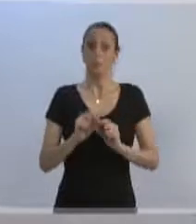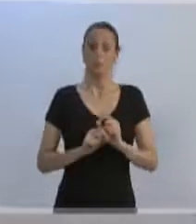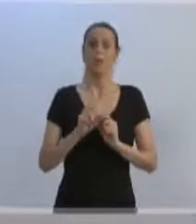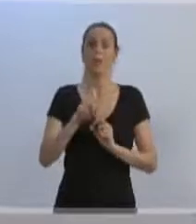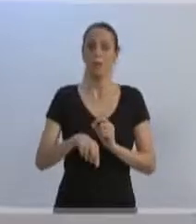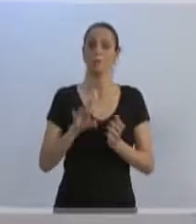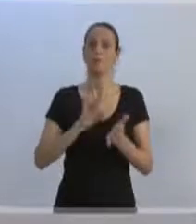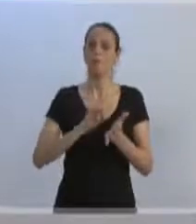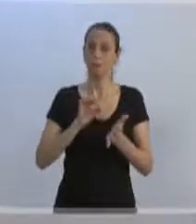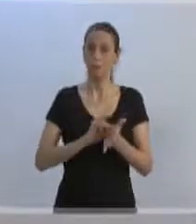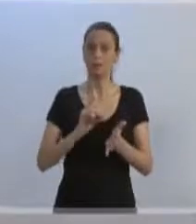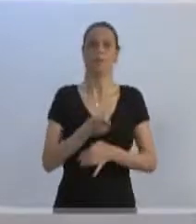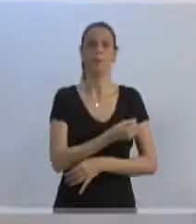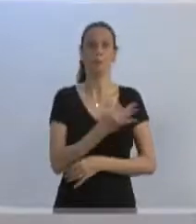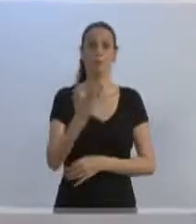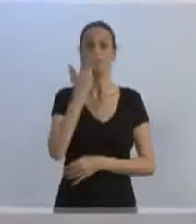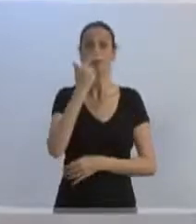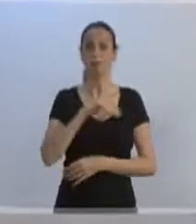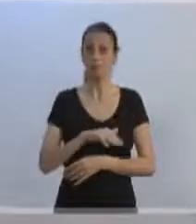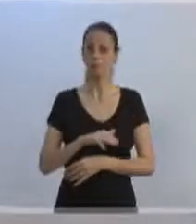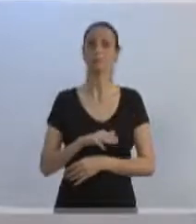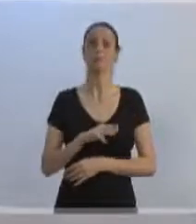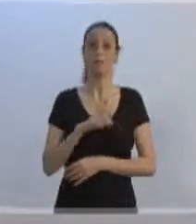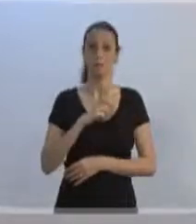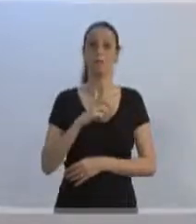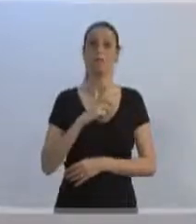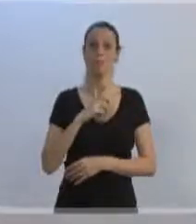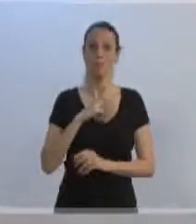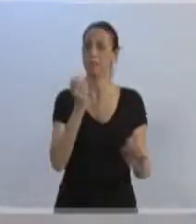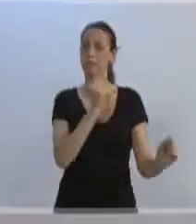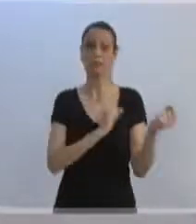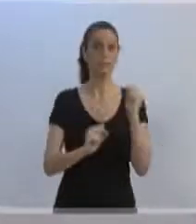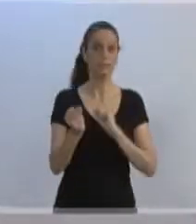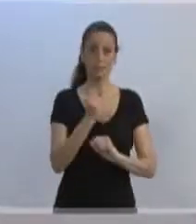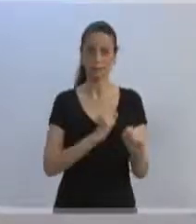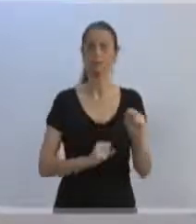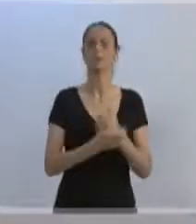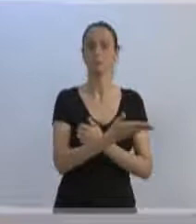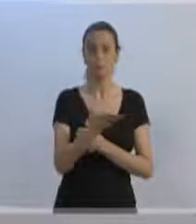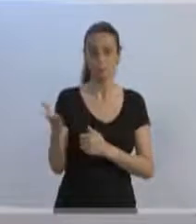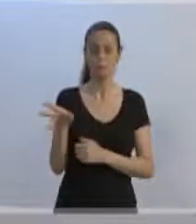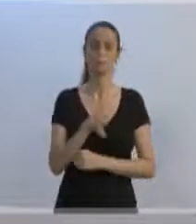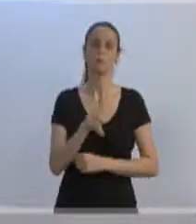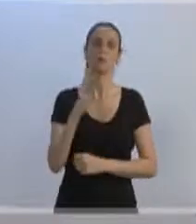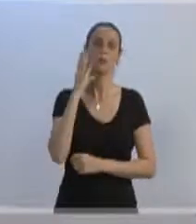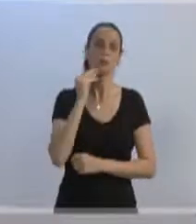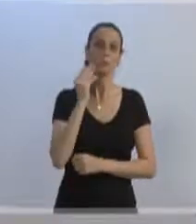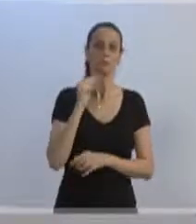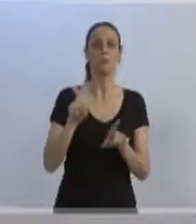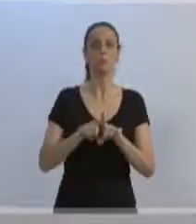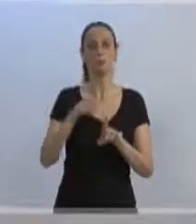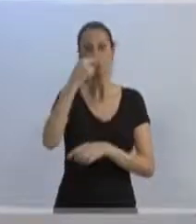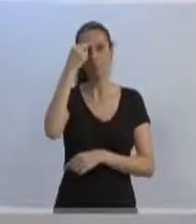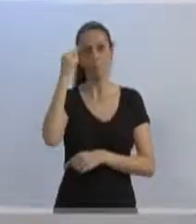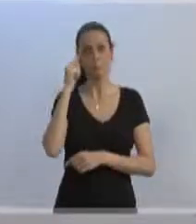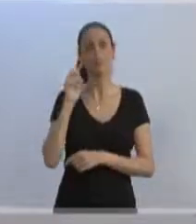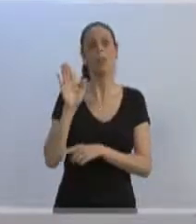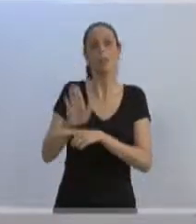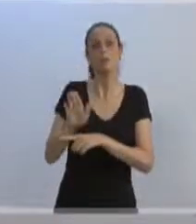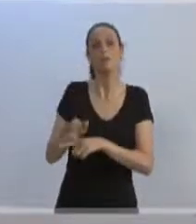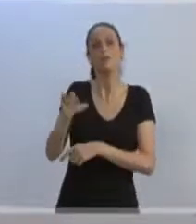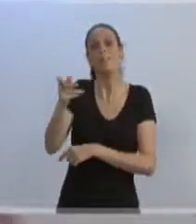margem pequena de uma margem grande de alunos para viu adriano itu gilz professor gilson que seja realizado o sonho das